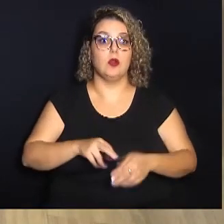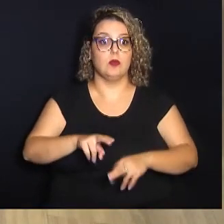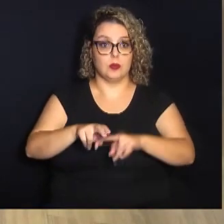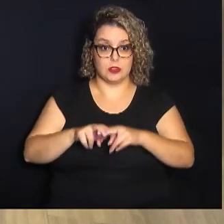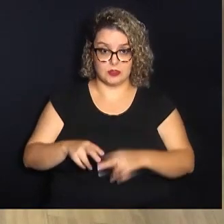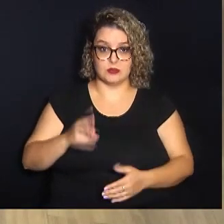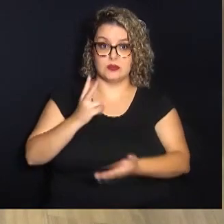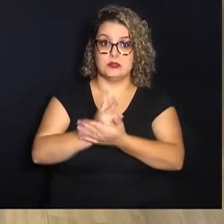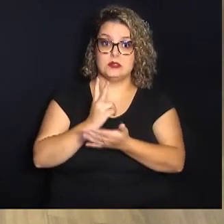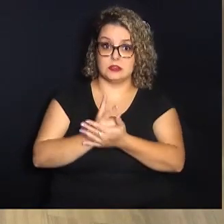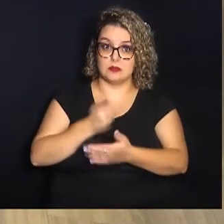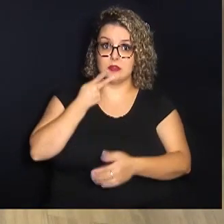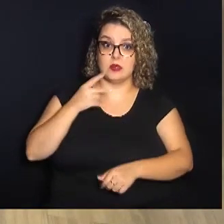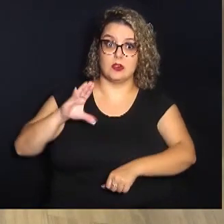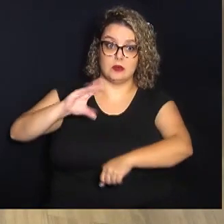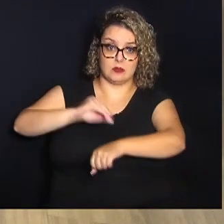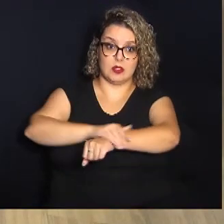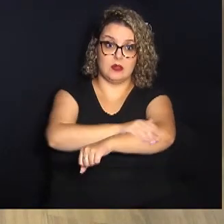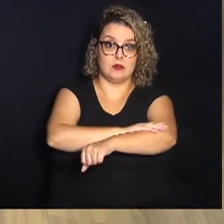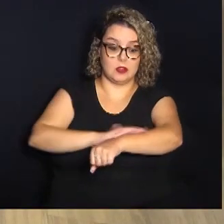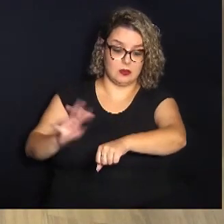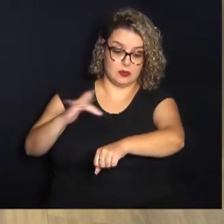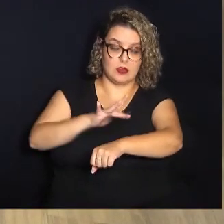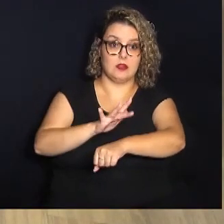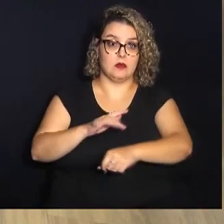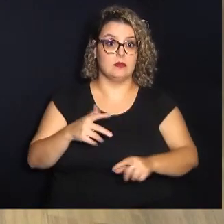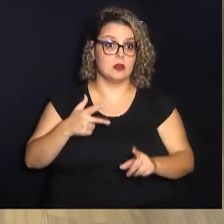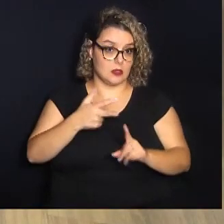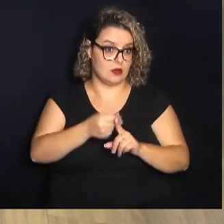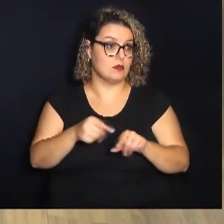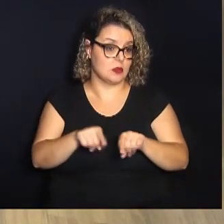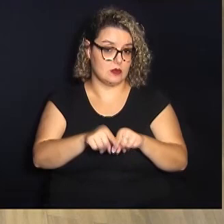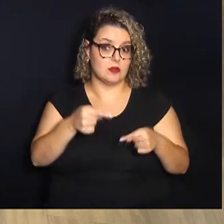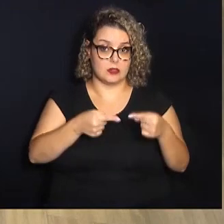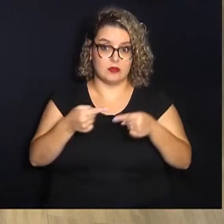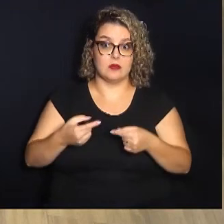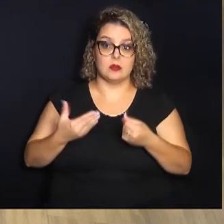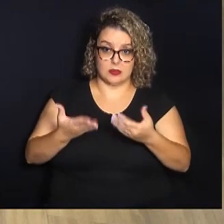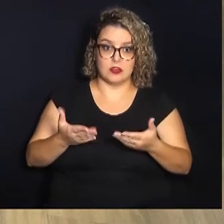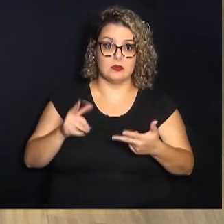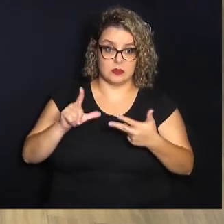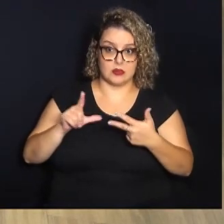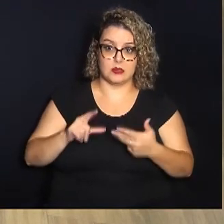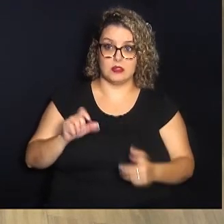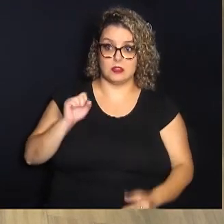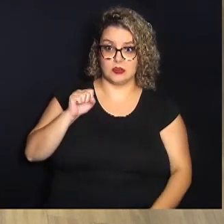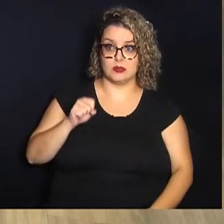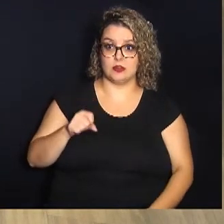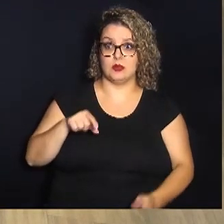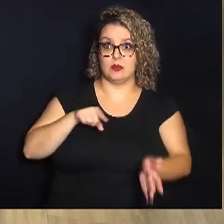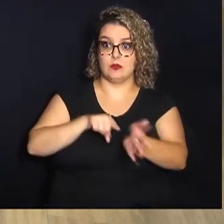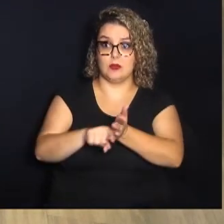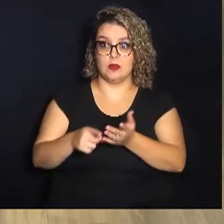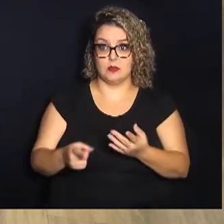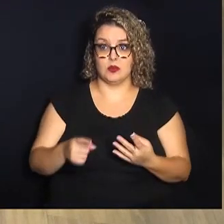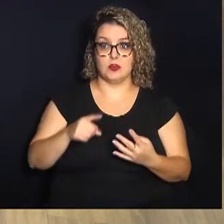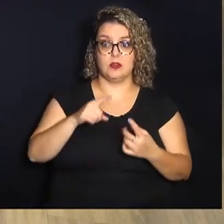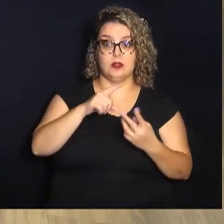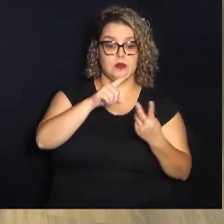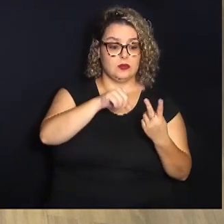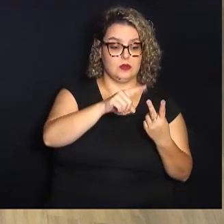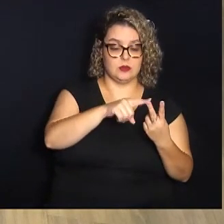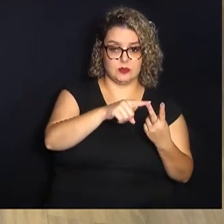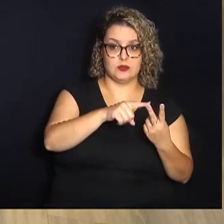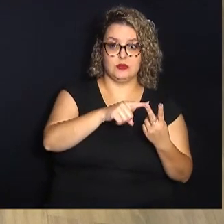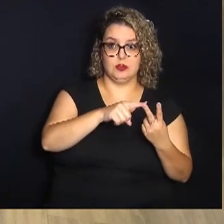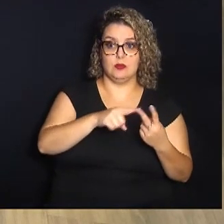do repelente. E existe também a discussão de vacinação, que já foi trazida aqui no Legislativo, né? Por isso que eu perguntei sobre o sorotipo 2, porque a gente sabe